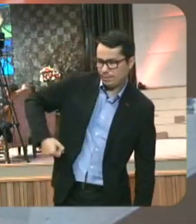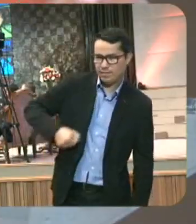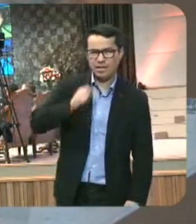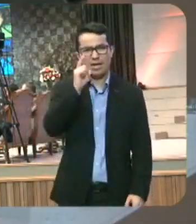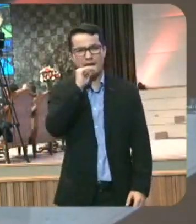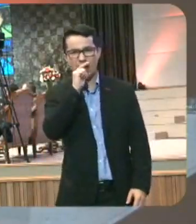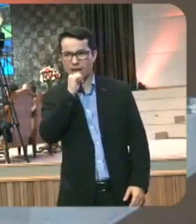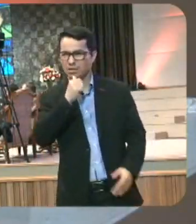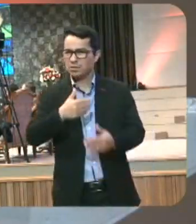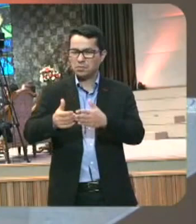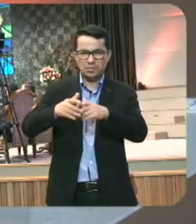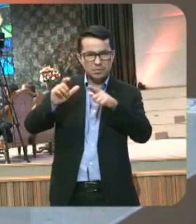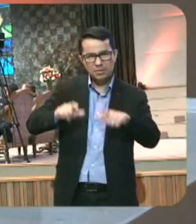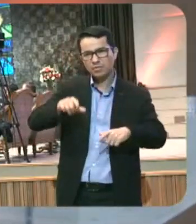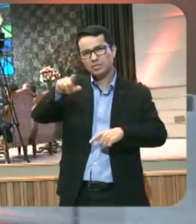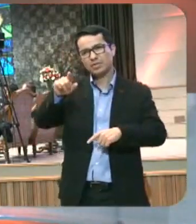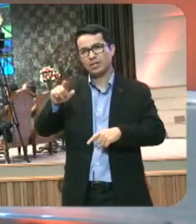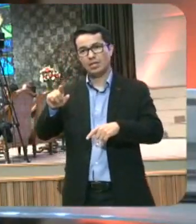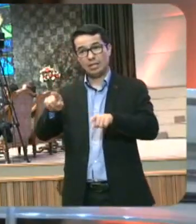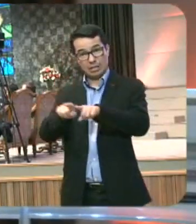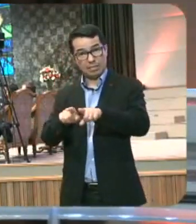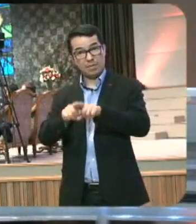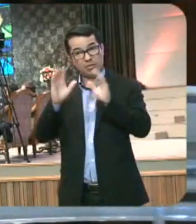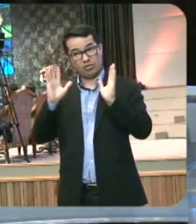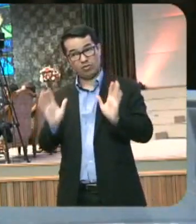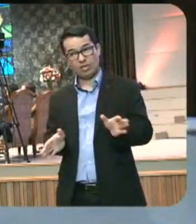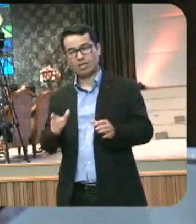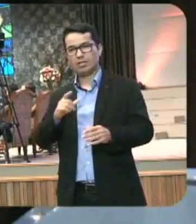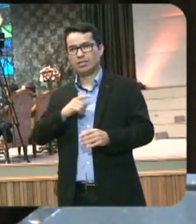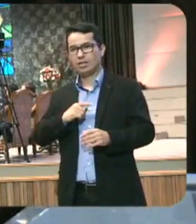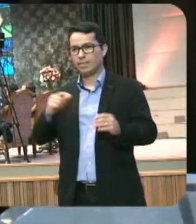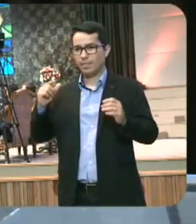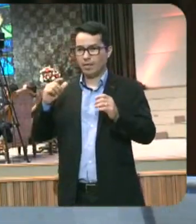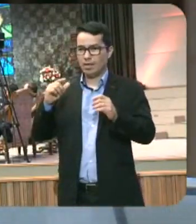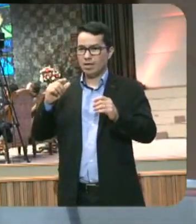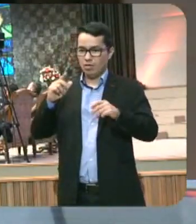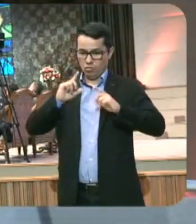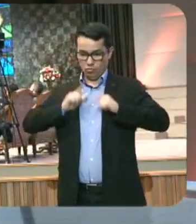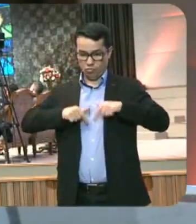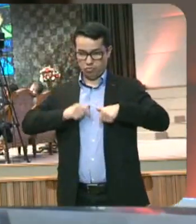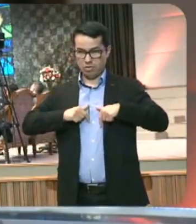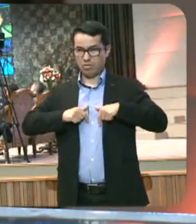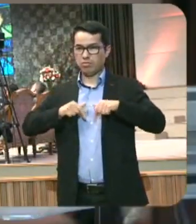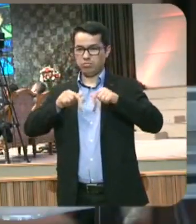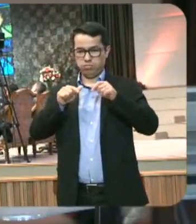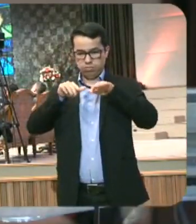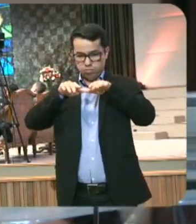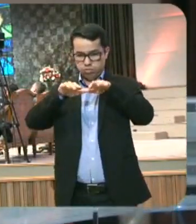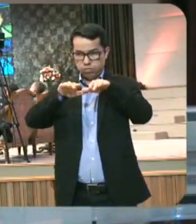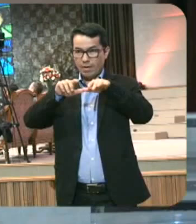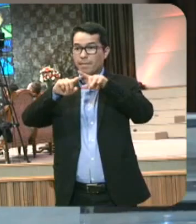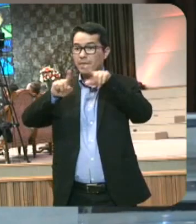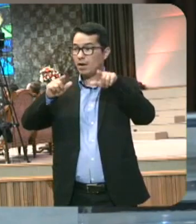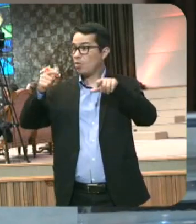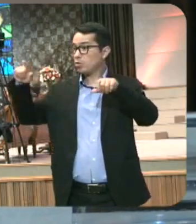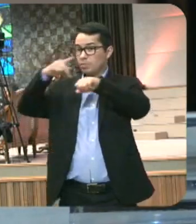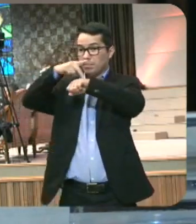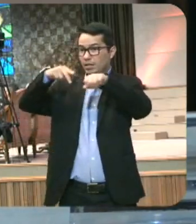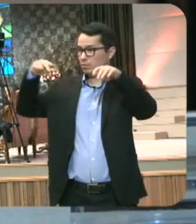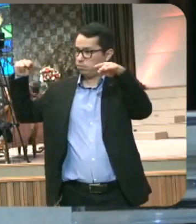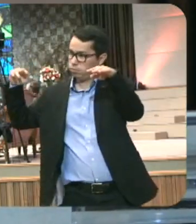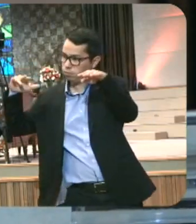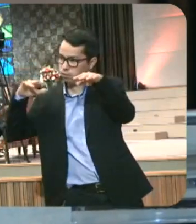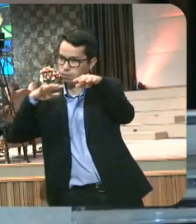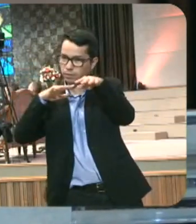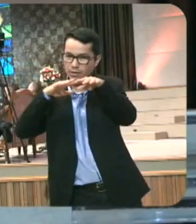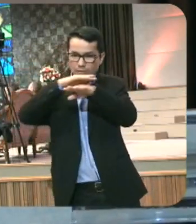vocês. No meio dessa jornada que eles fizeram para o deserto, surgiram estrangeiros que se envolveram com o povo,